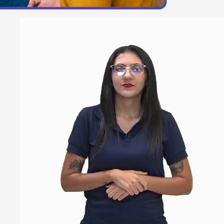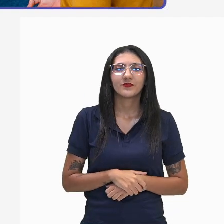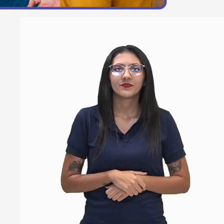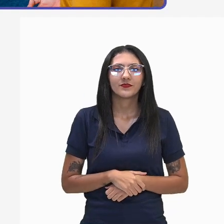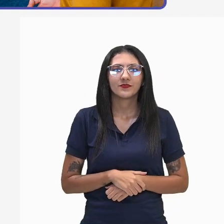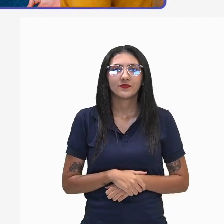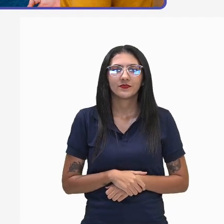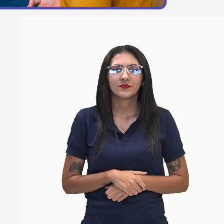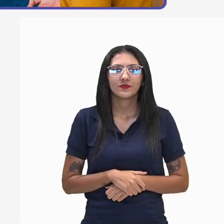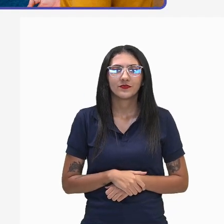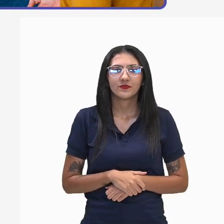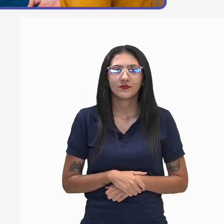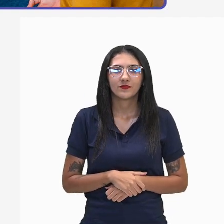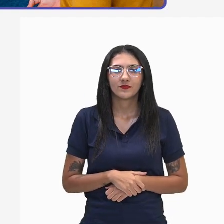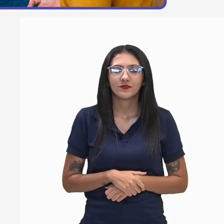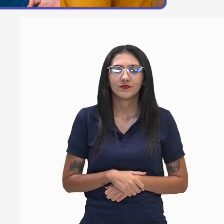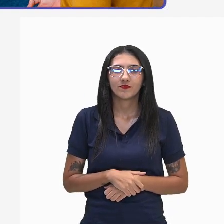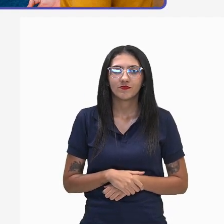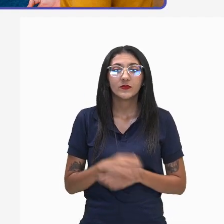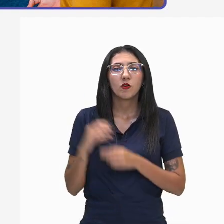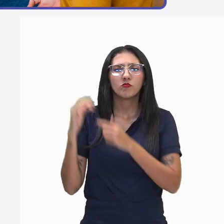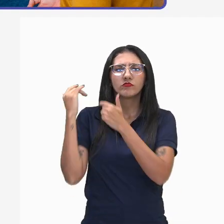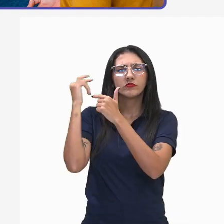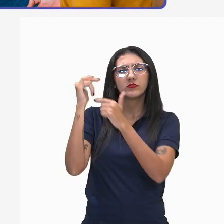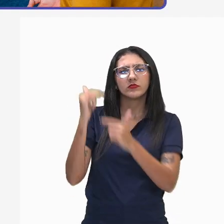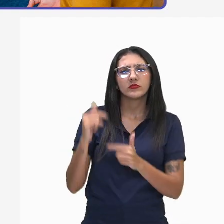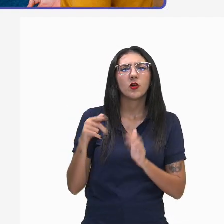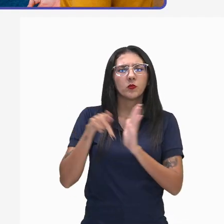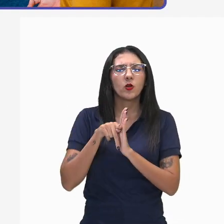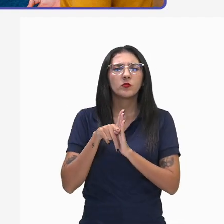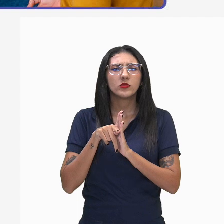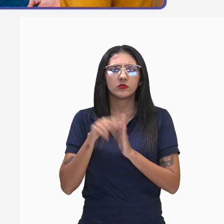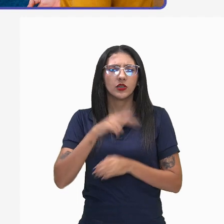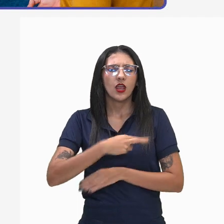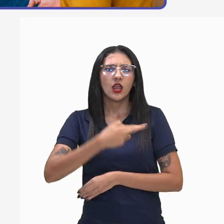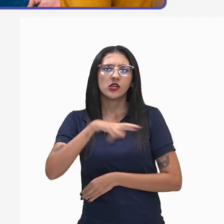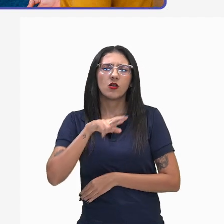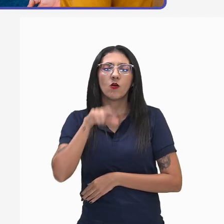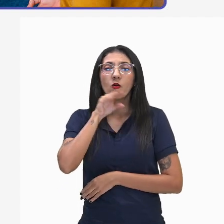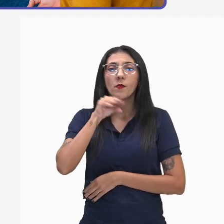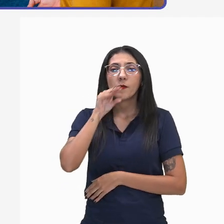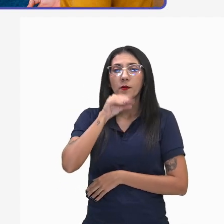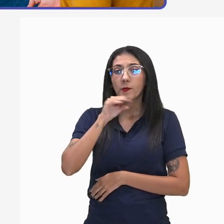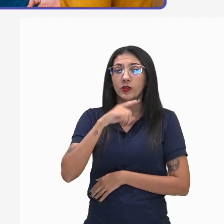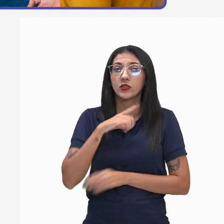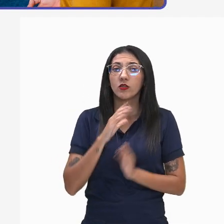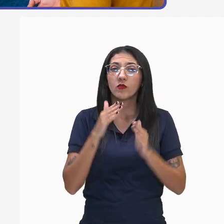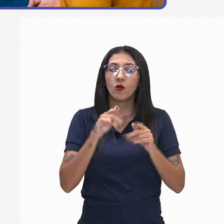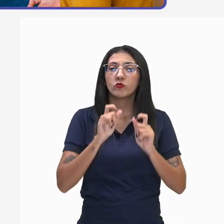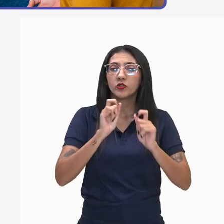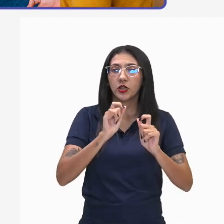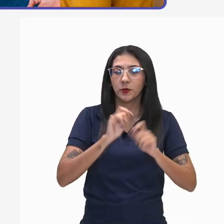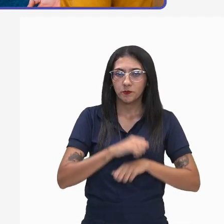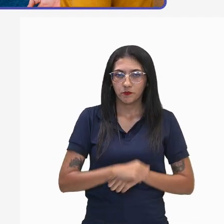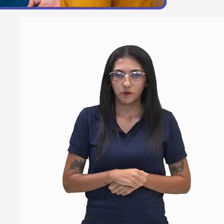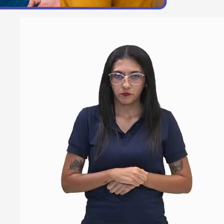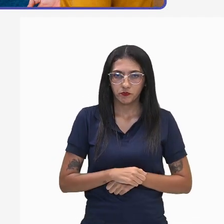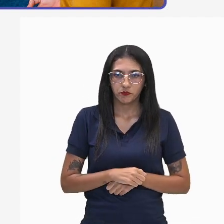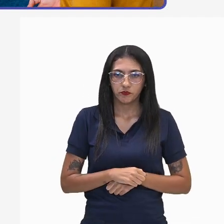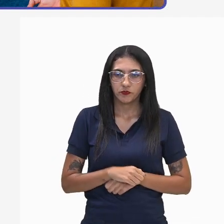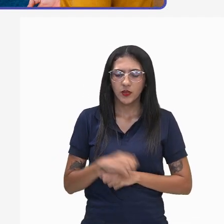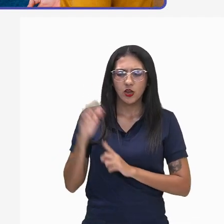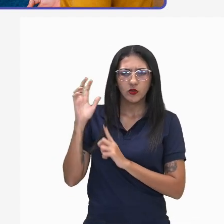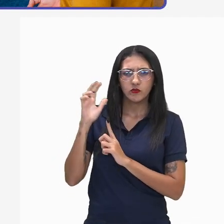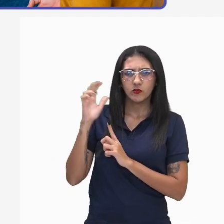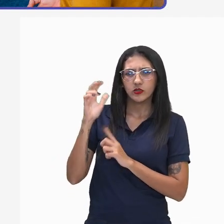Tradições religiosas, nas tradições religiosas orais, o processo de oralidade envolve essencialmente a ancestralidade,